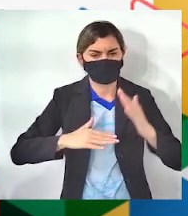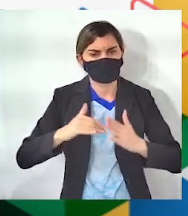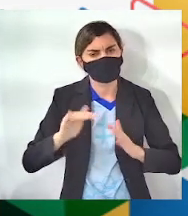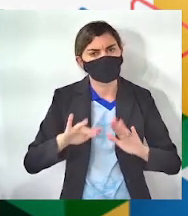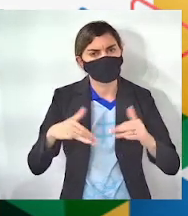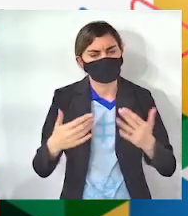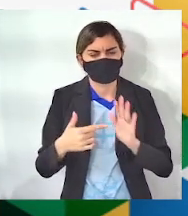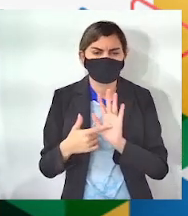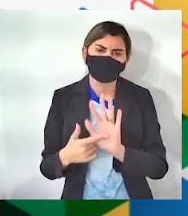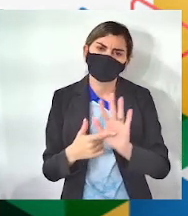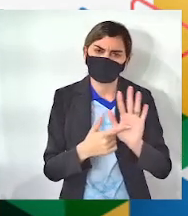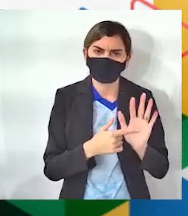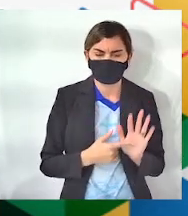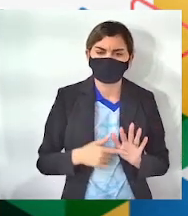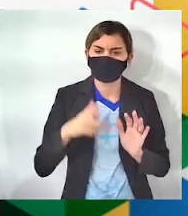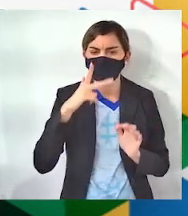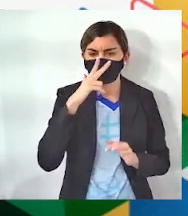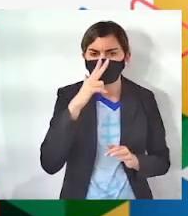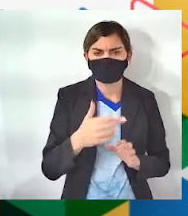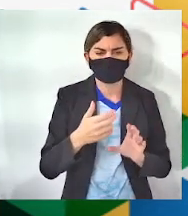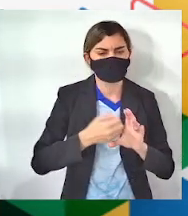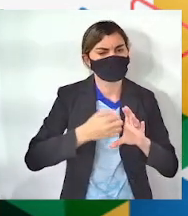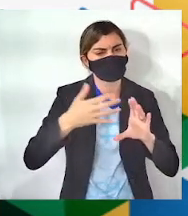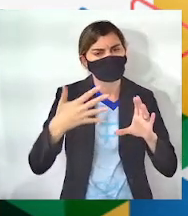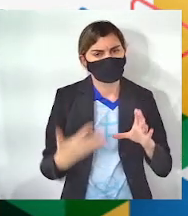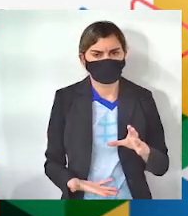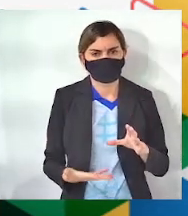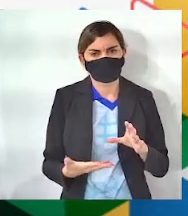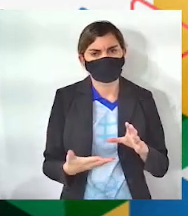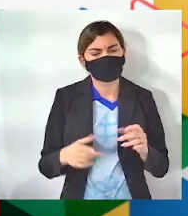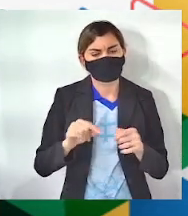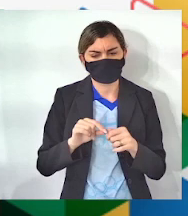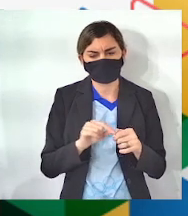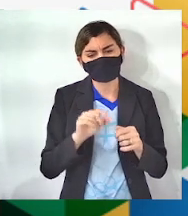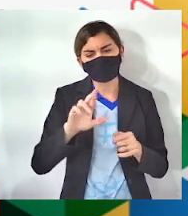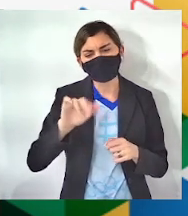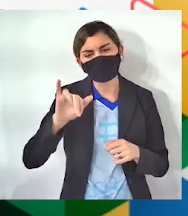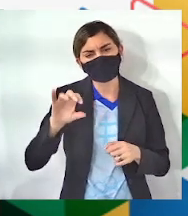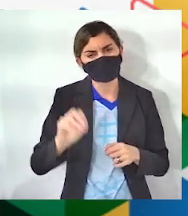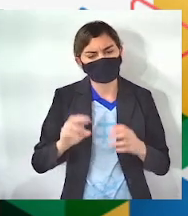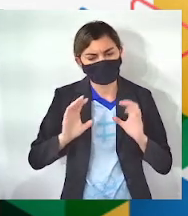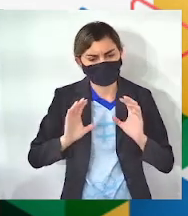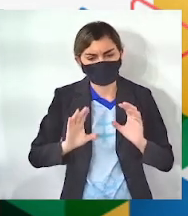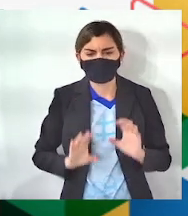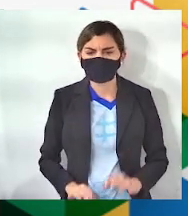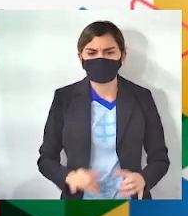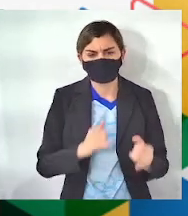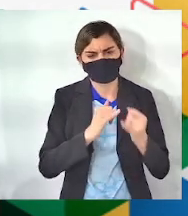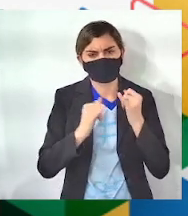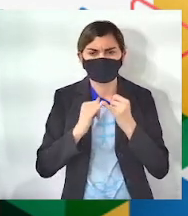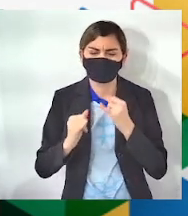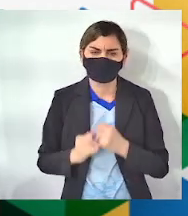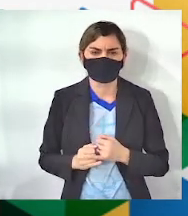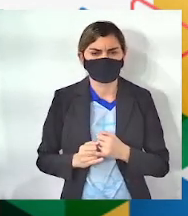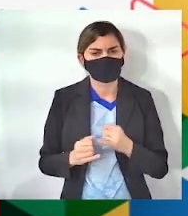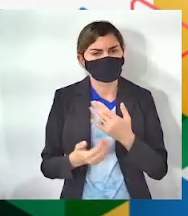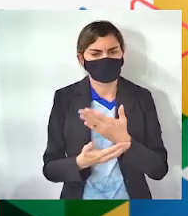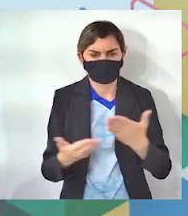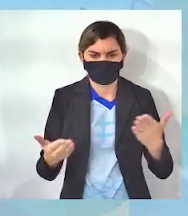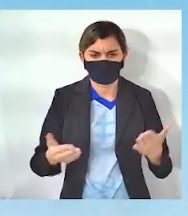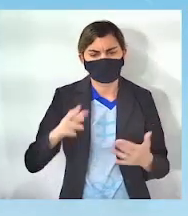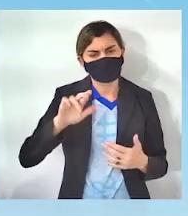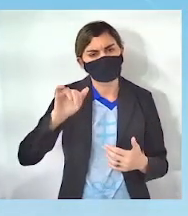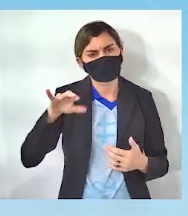de apresentar as mesmas características, produzir um raio de comportamento semelhante. Esse